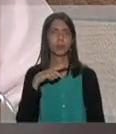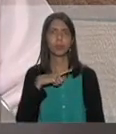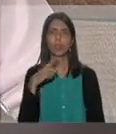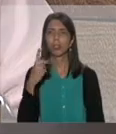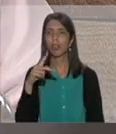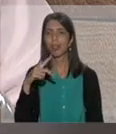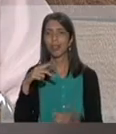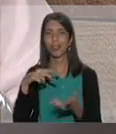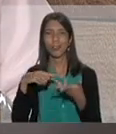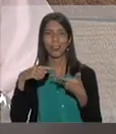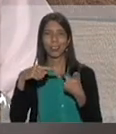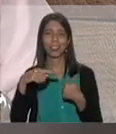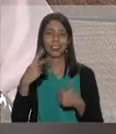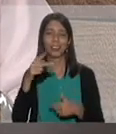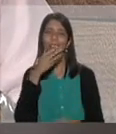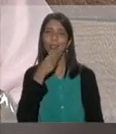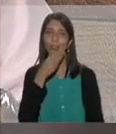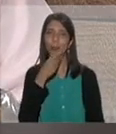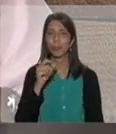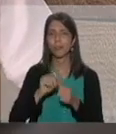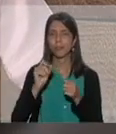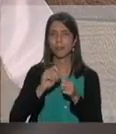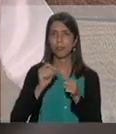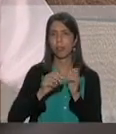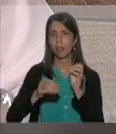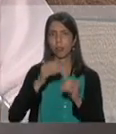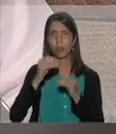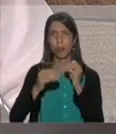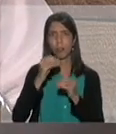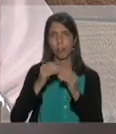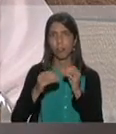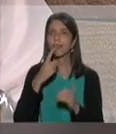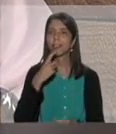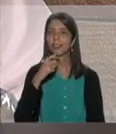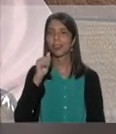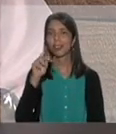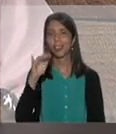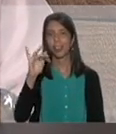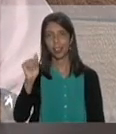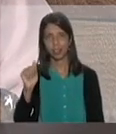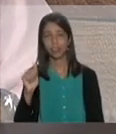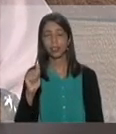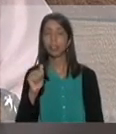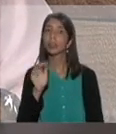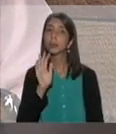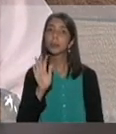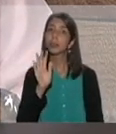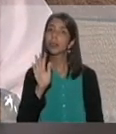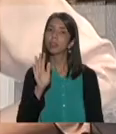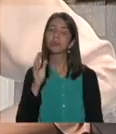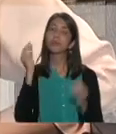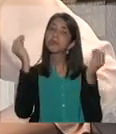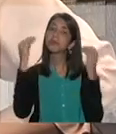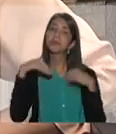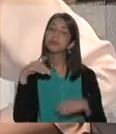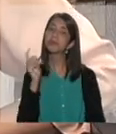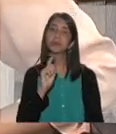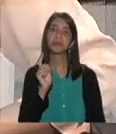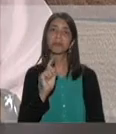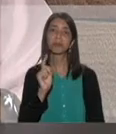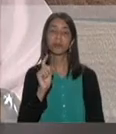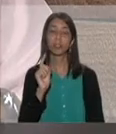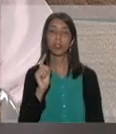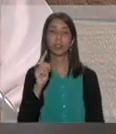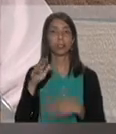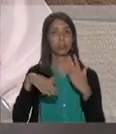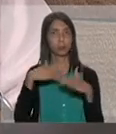são as qualidades de um Rodolfo Valentino, que fez Sangue e Areia, um enorme sucesso. Mas não te fez desistir. Não,